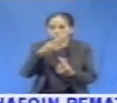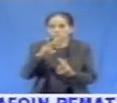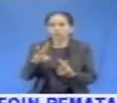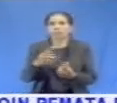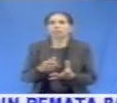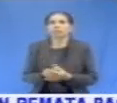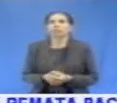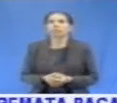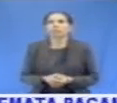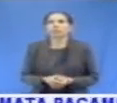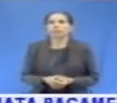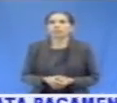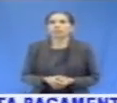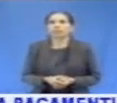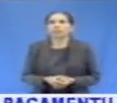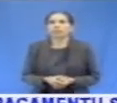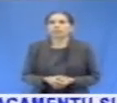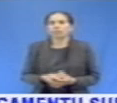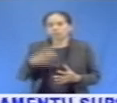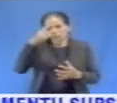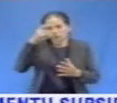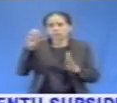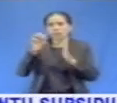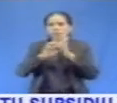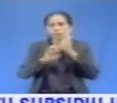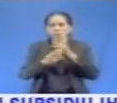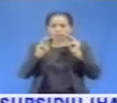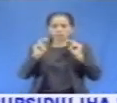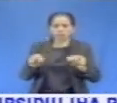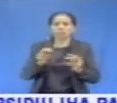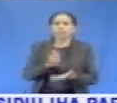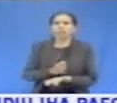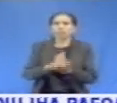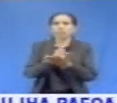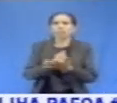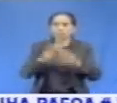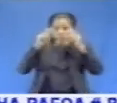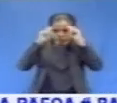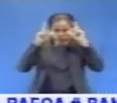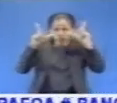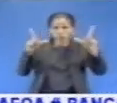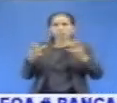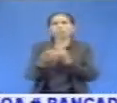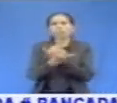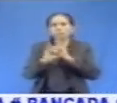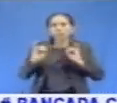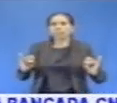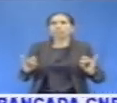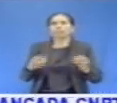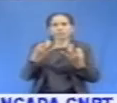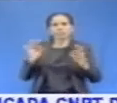isso. Também está, porque está perdido e que morre leste independente de